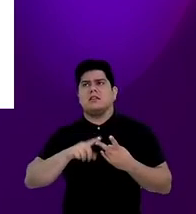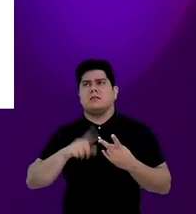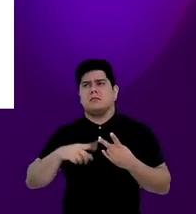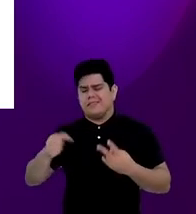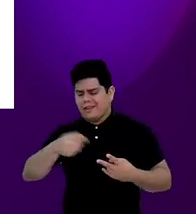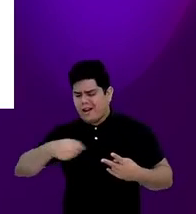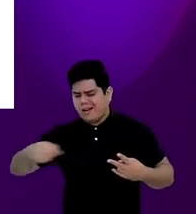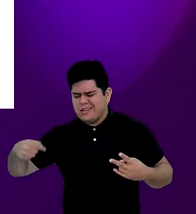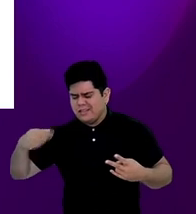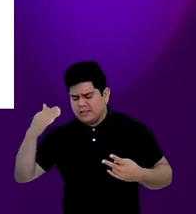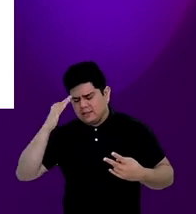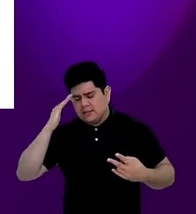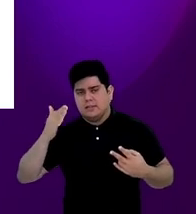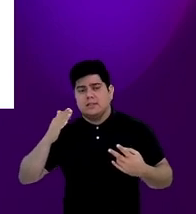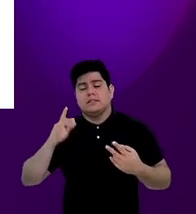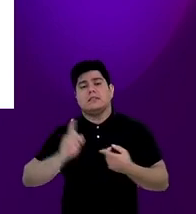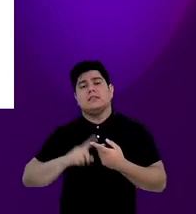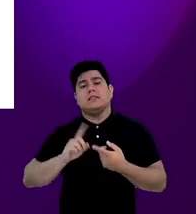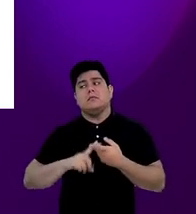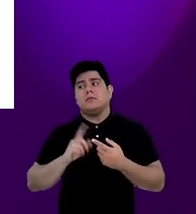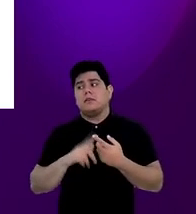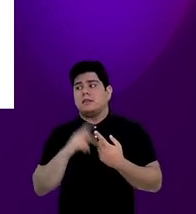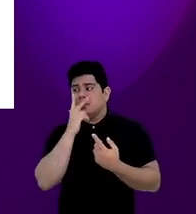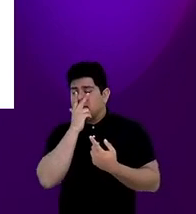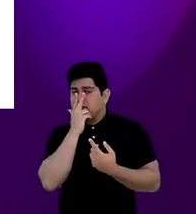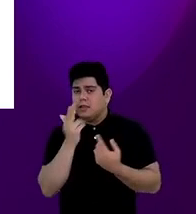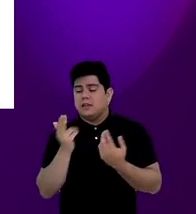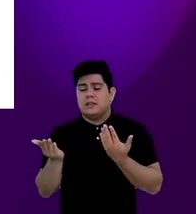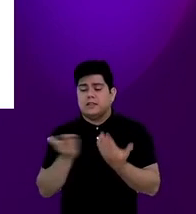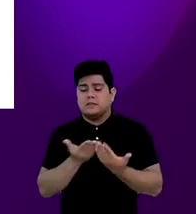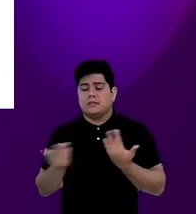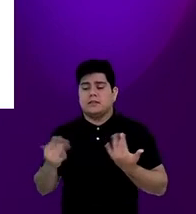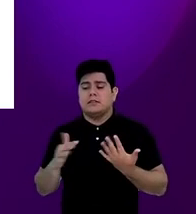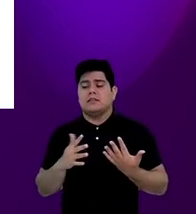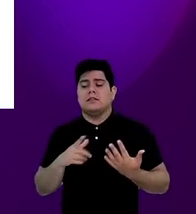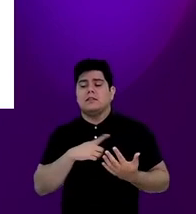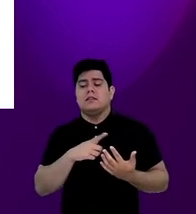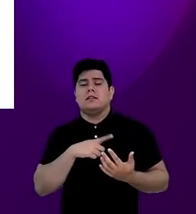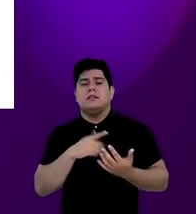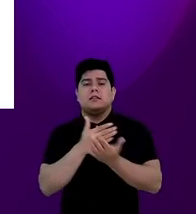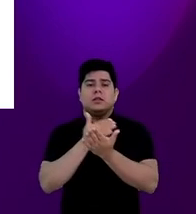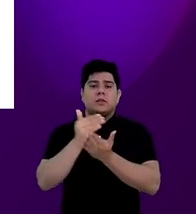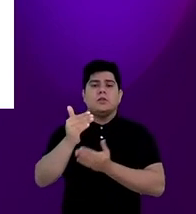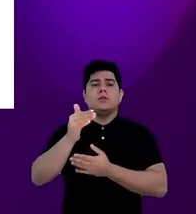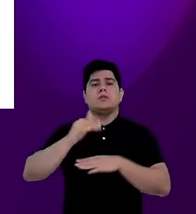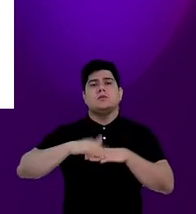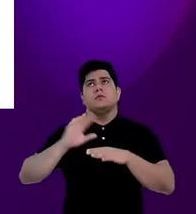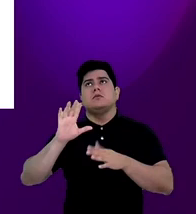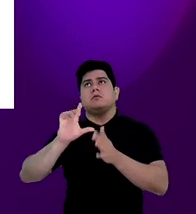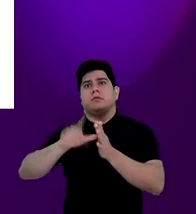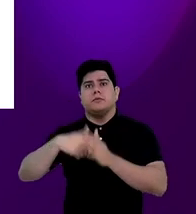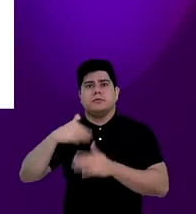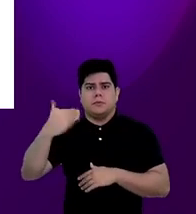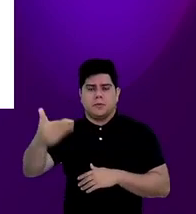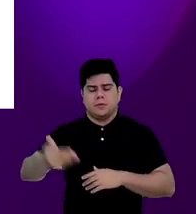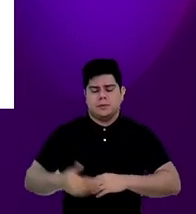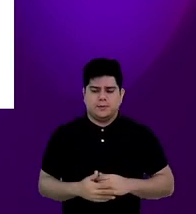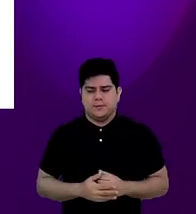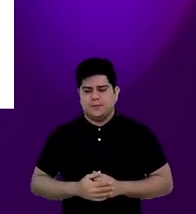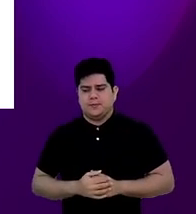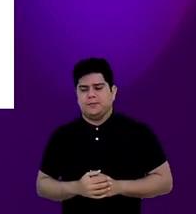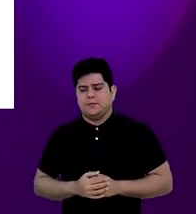disgrafia, mas também uma síndrome similar à síndrome parkinsoniana de início mais tardio. A gente